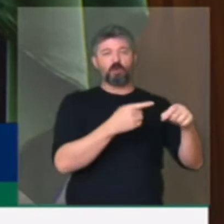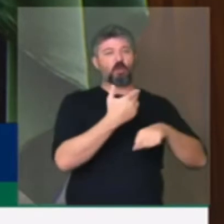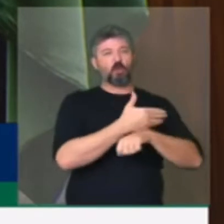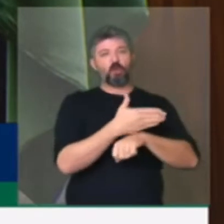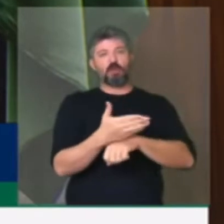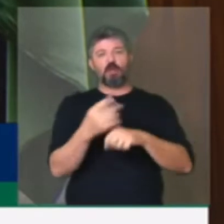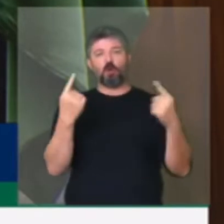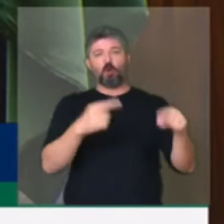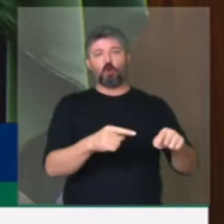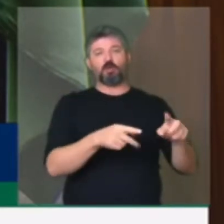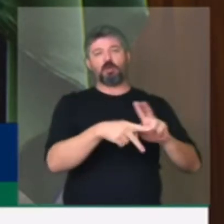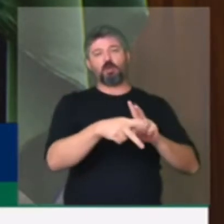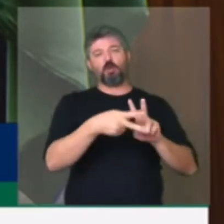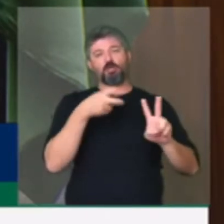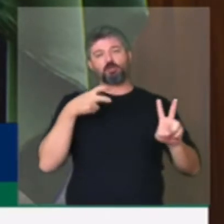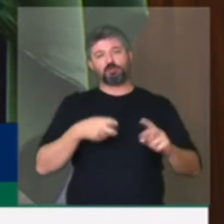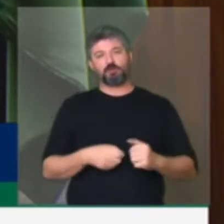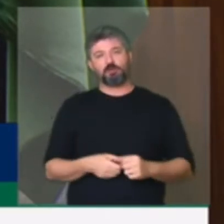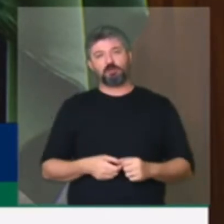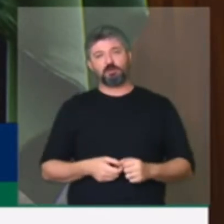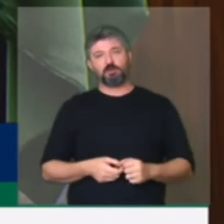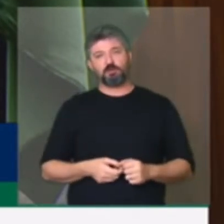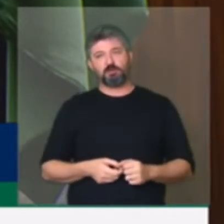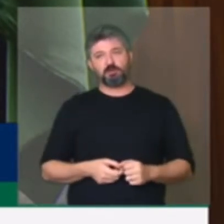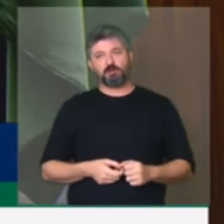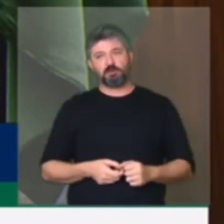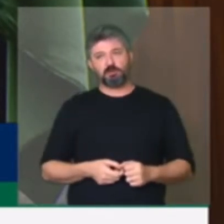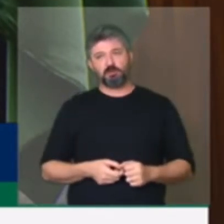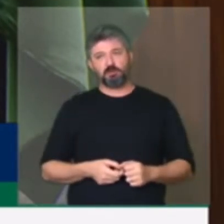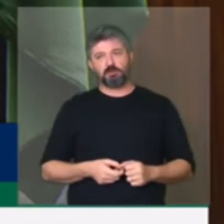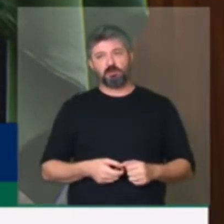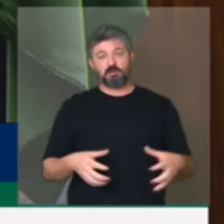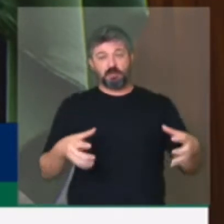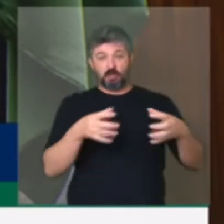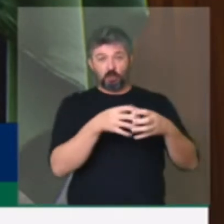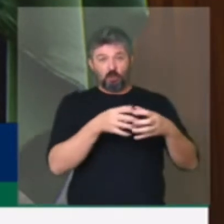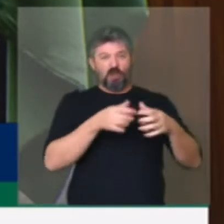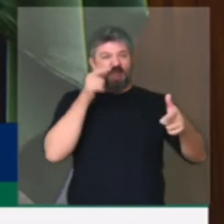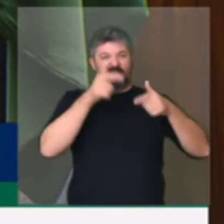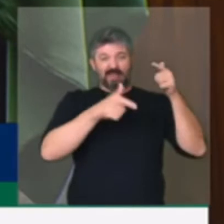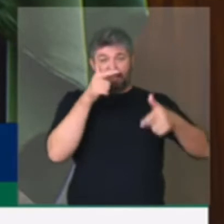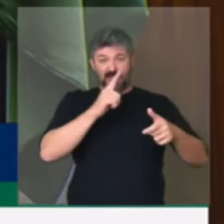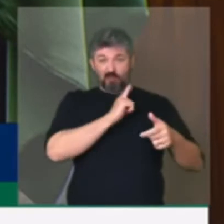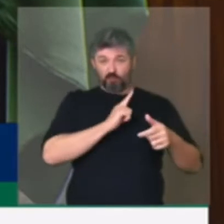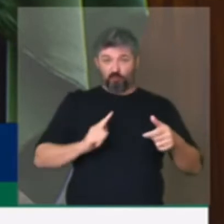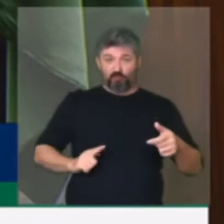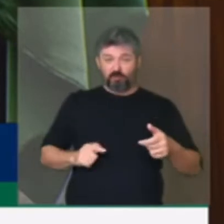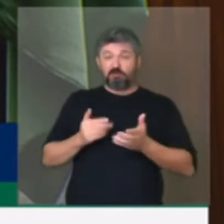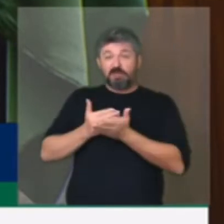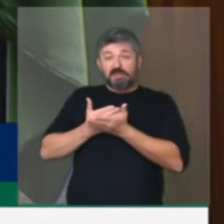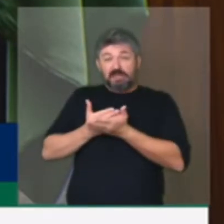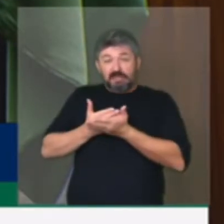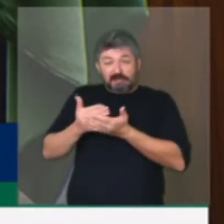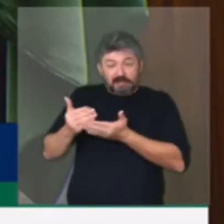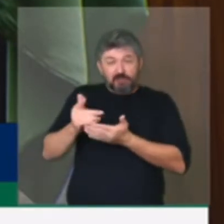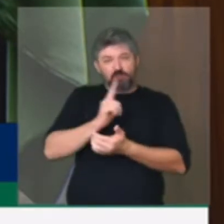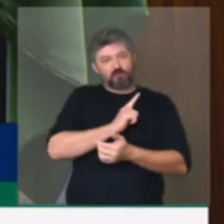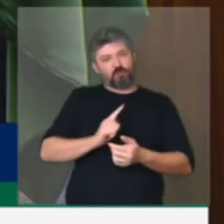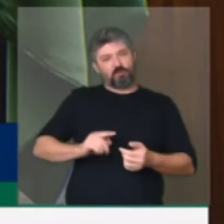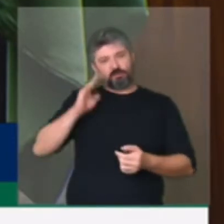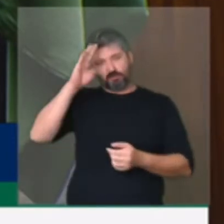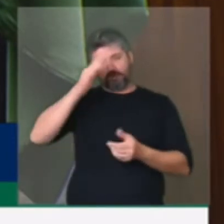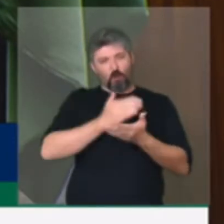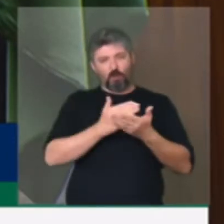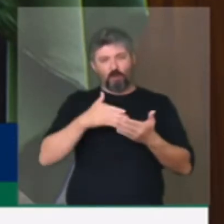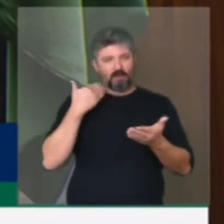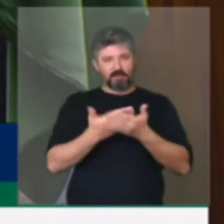povo indígena. O povo que está sendo atacado por esse governo, desde o início desse governo, um